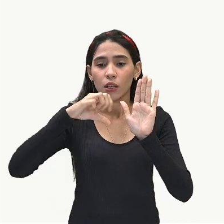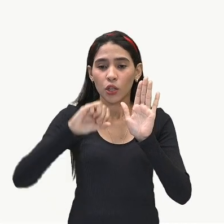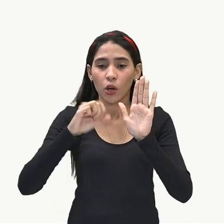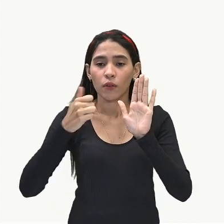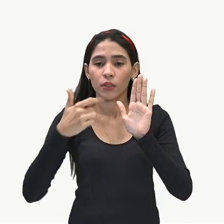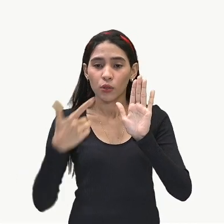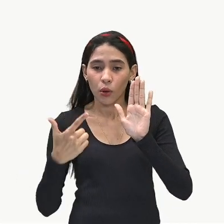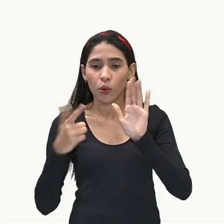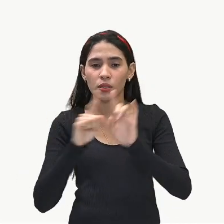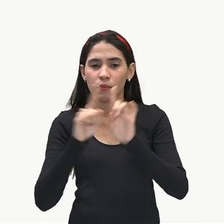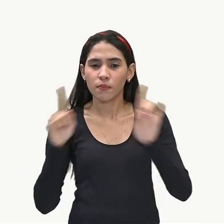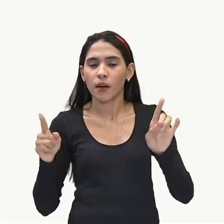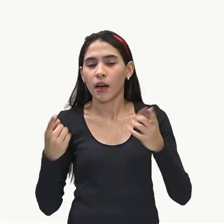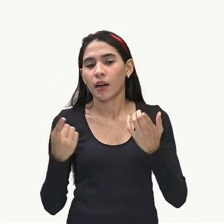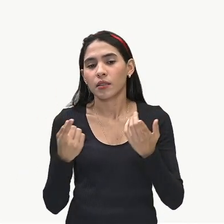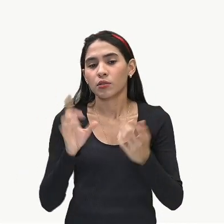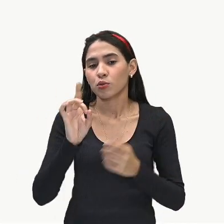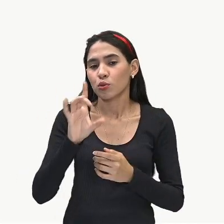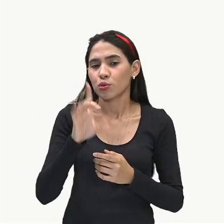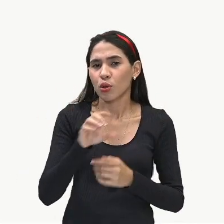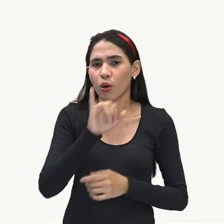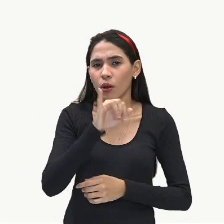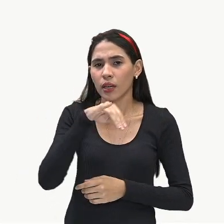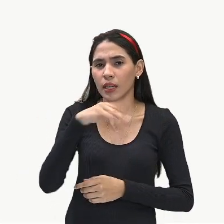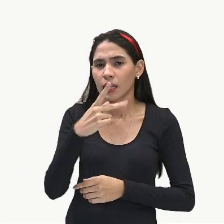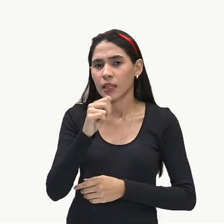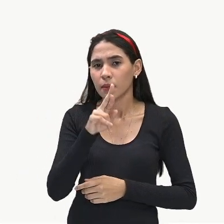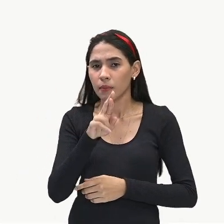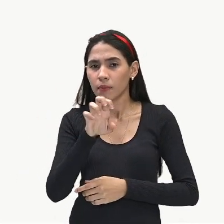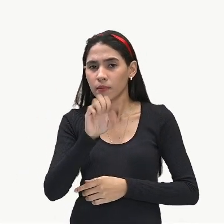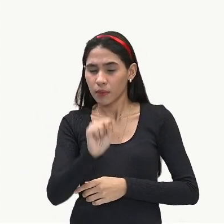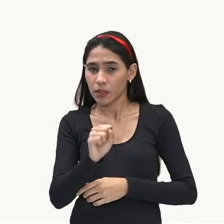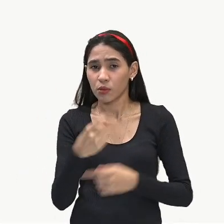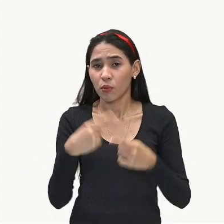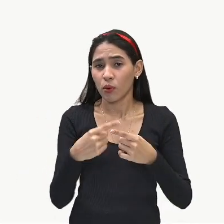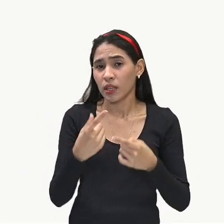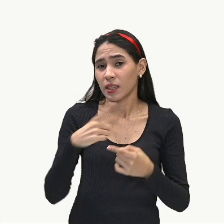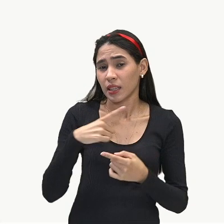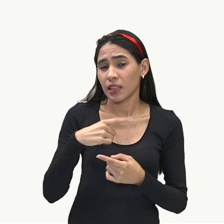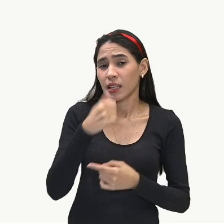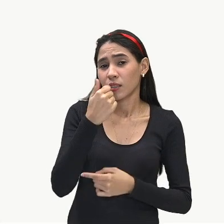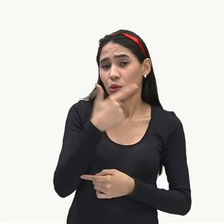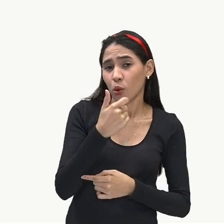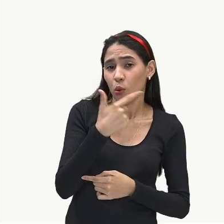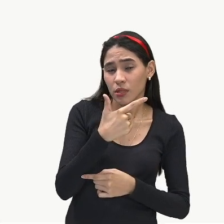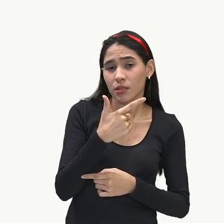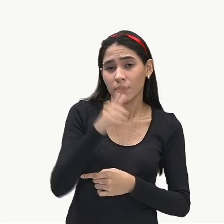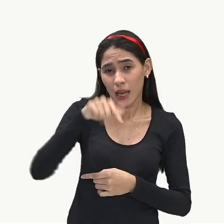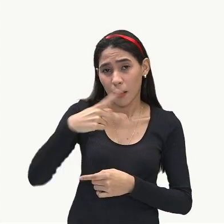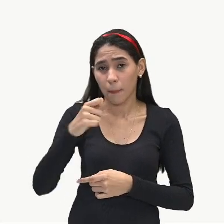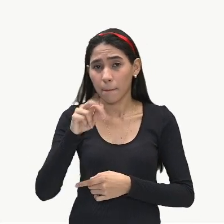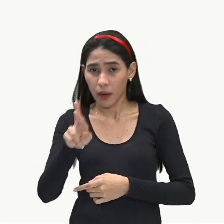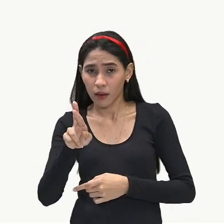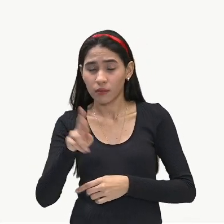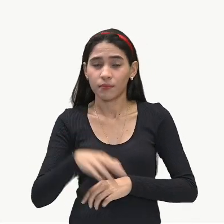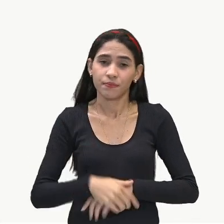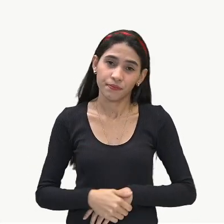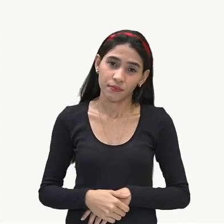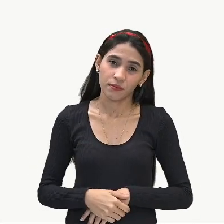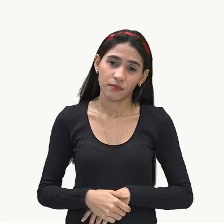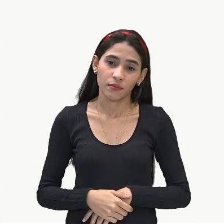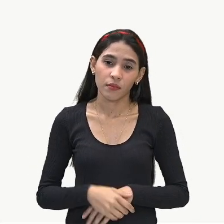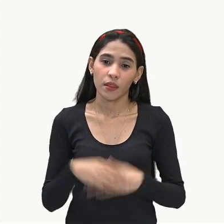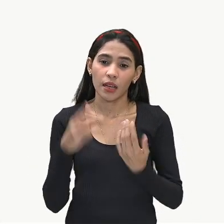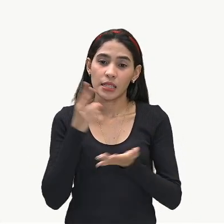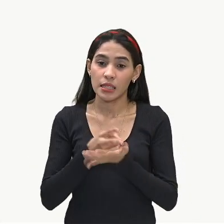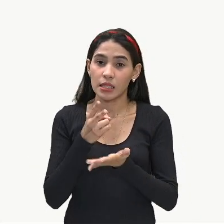concluir que é uma sequência somente de números ímpares, né? Até porque eu tenho o número 12 aqui, que é par, né? Então, sempre que a